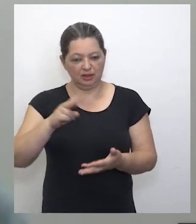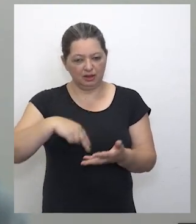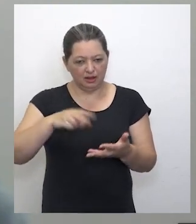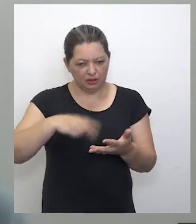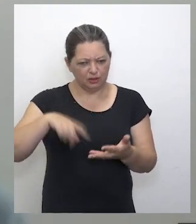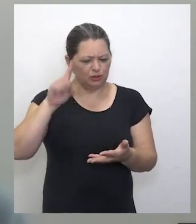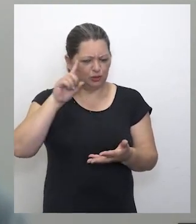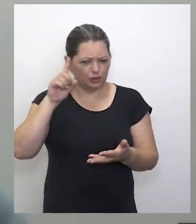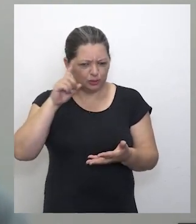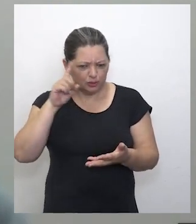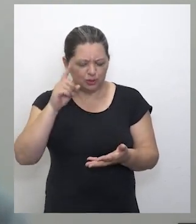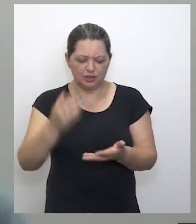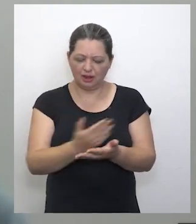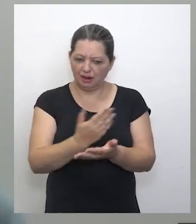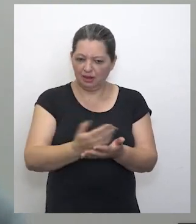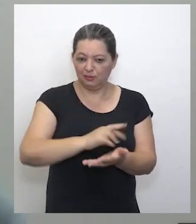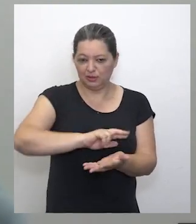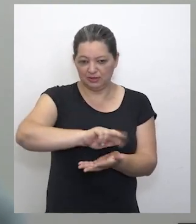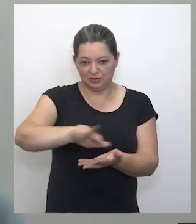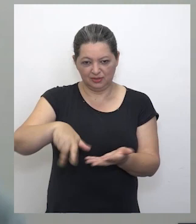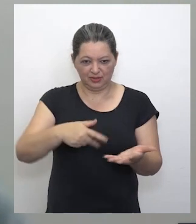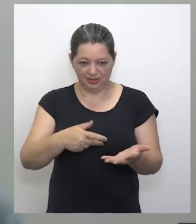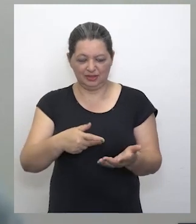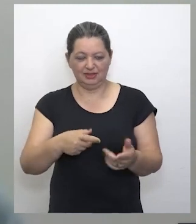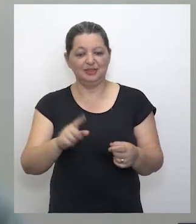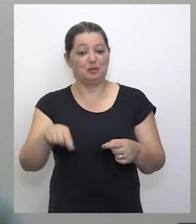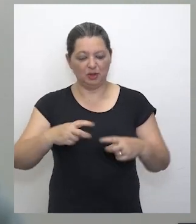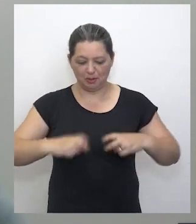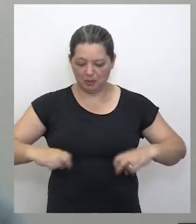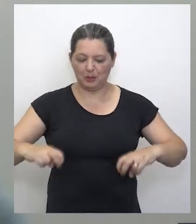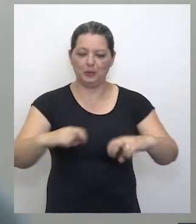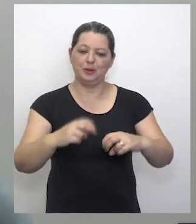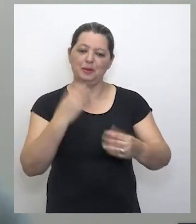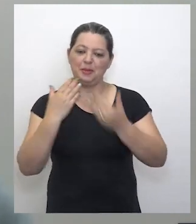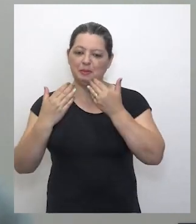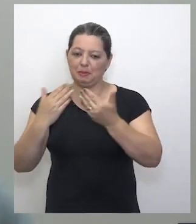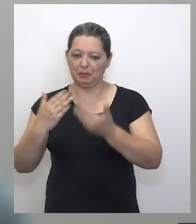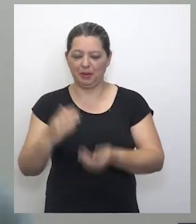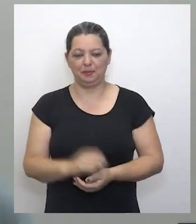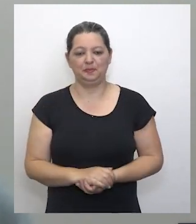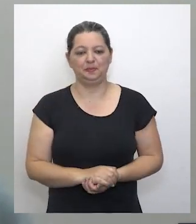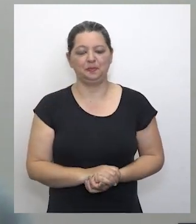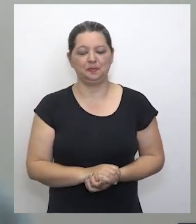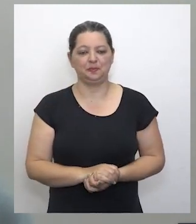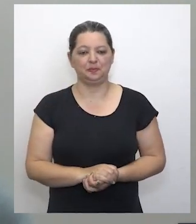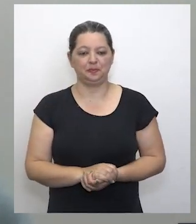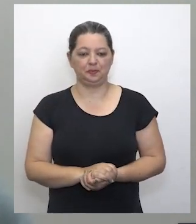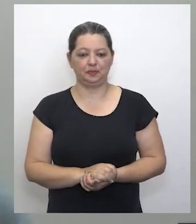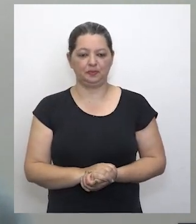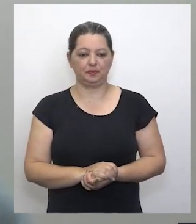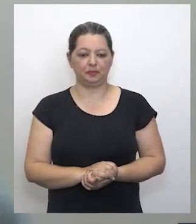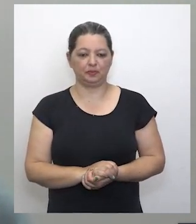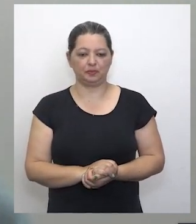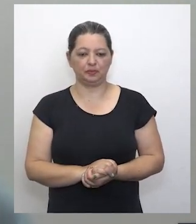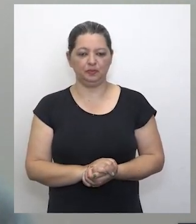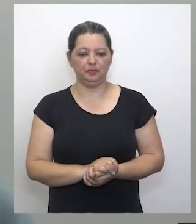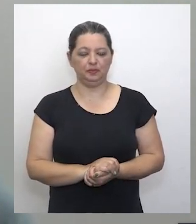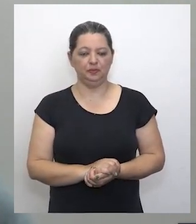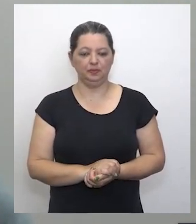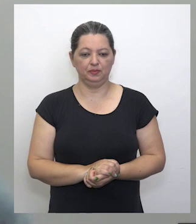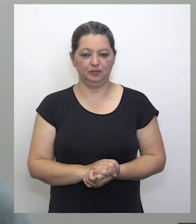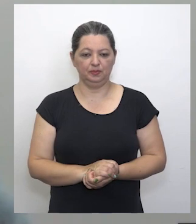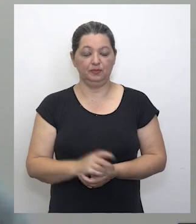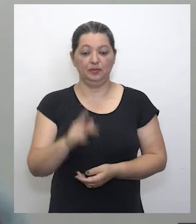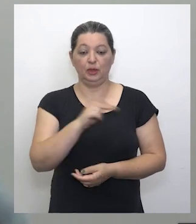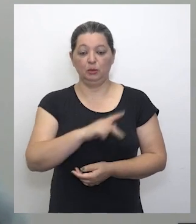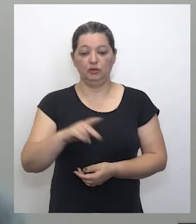dia ler um livro diferente e depois fazer uma roda de conversa. Vamos lá para baixo. A